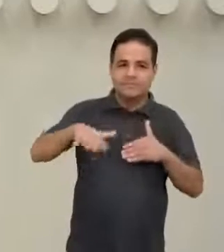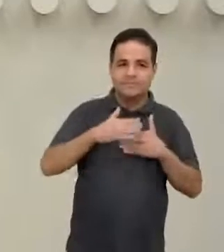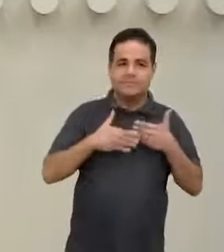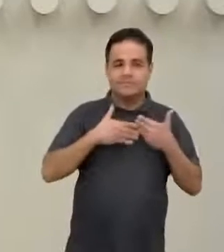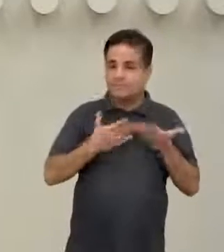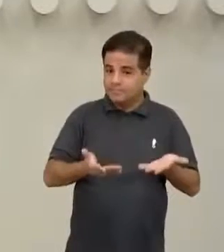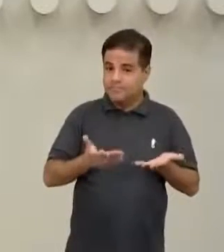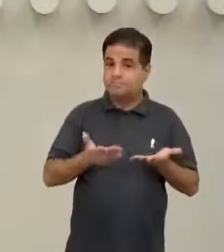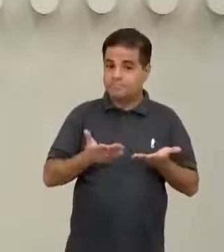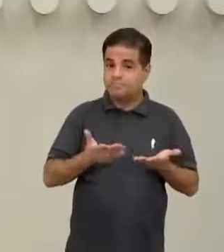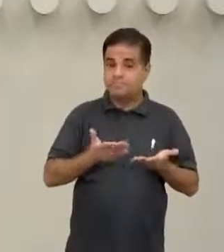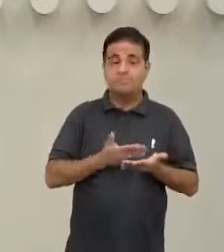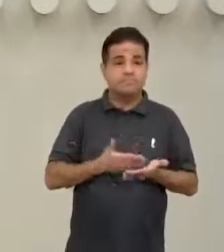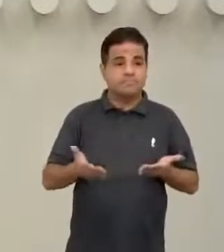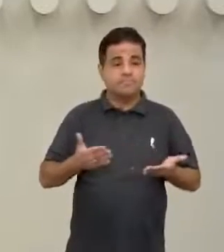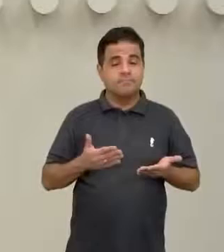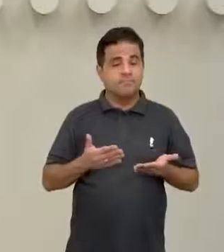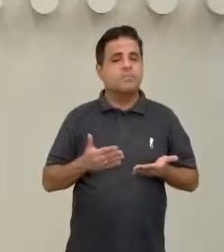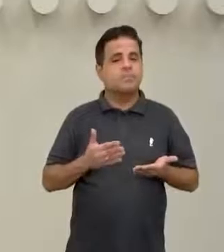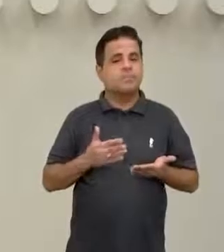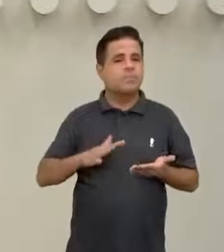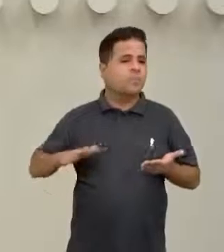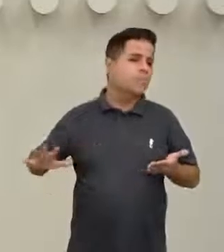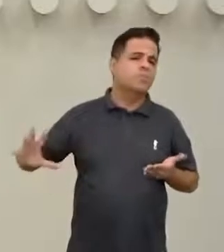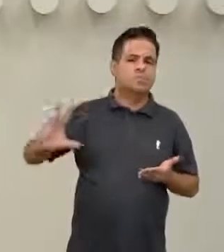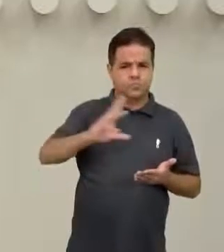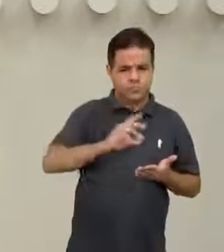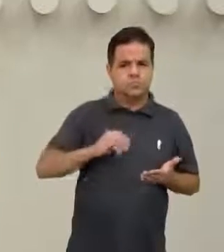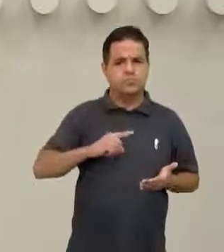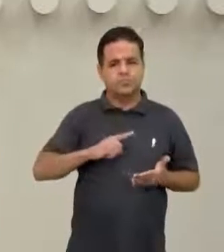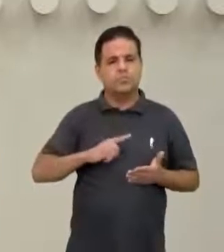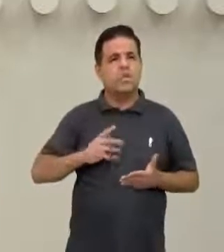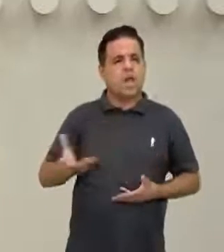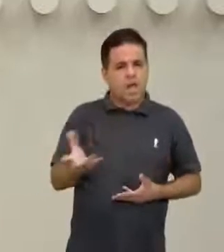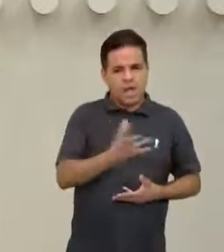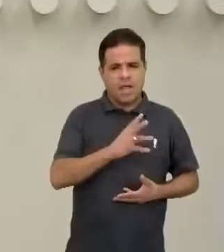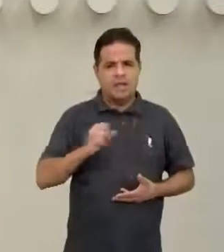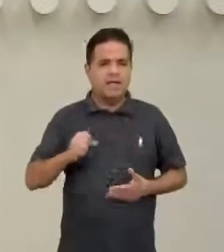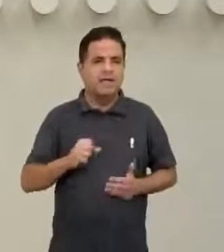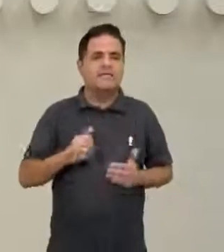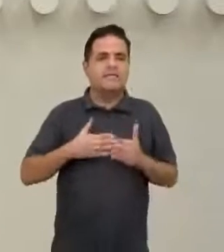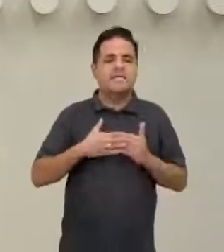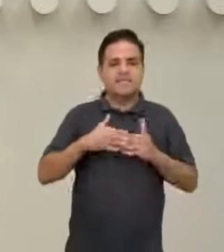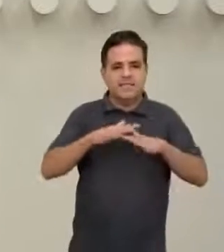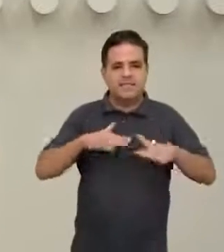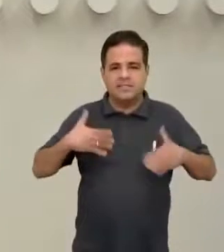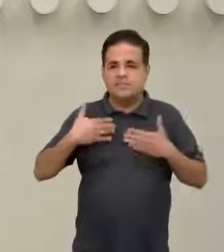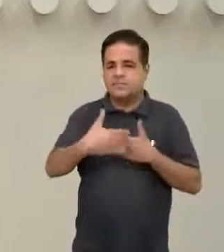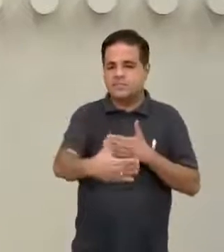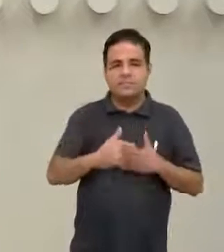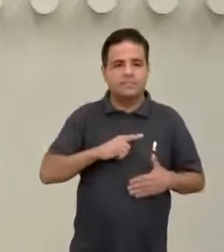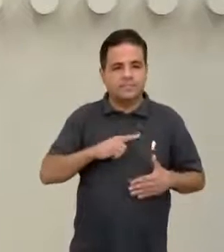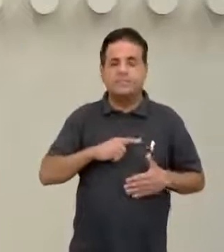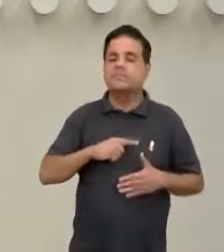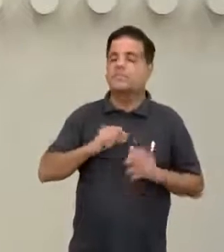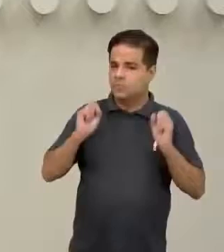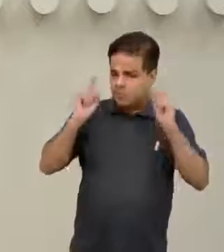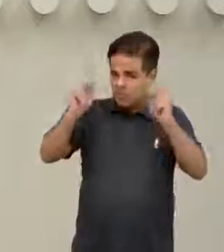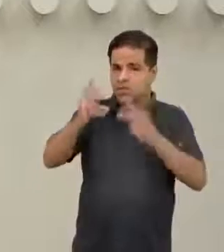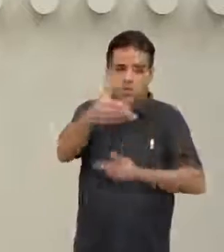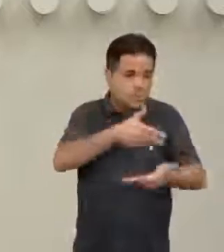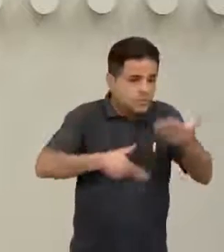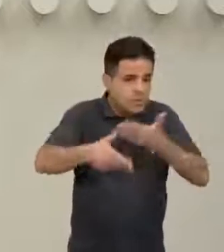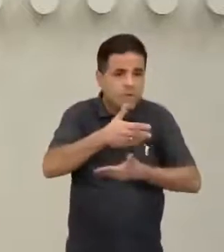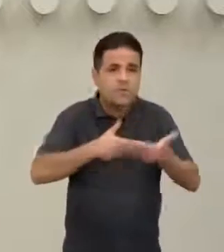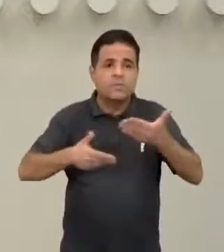autor está dizendo é o quê? Quando toda criança tem direito a não ser campeã, porque quando a criança pratica esporte, ela tem que buscar o quê?